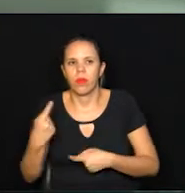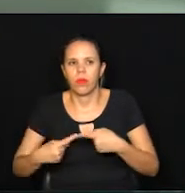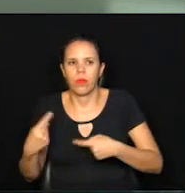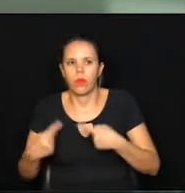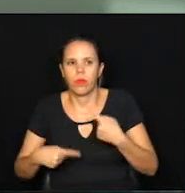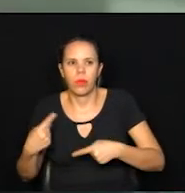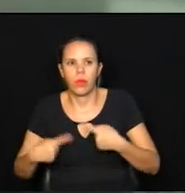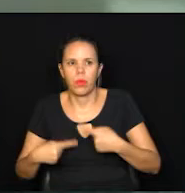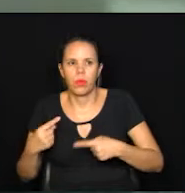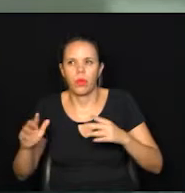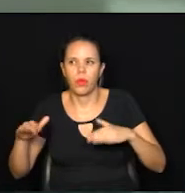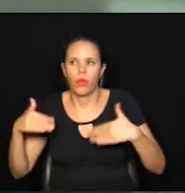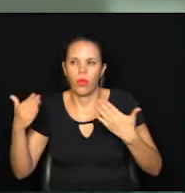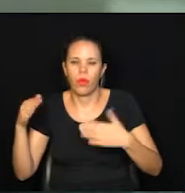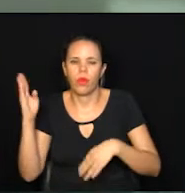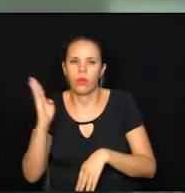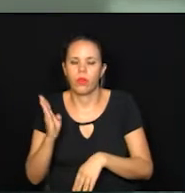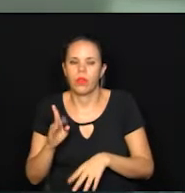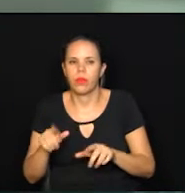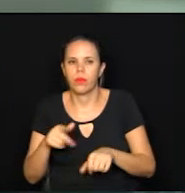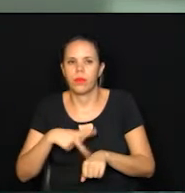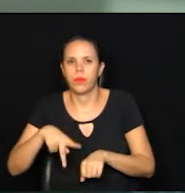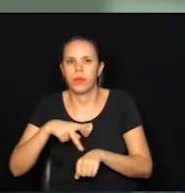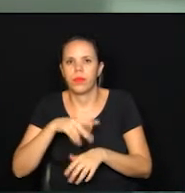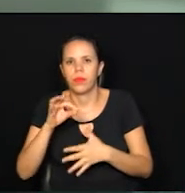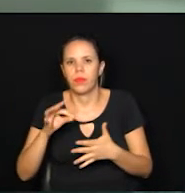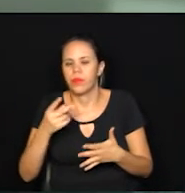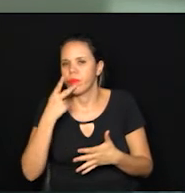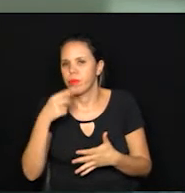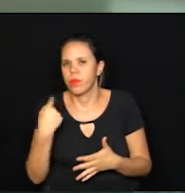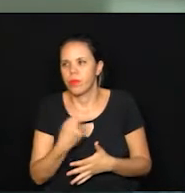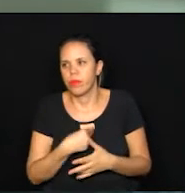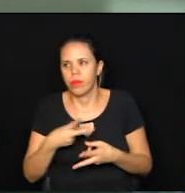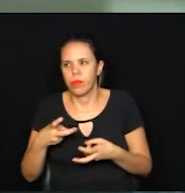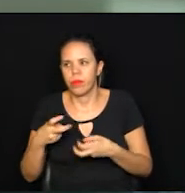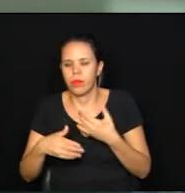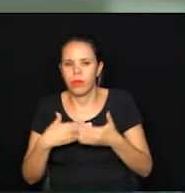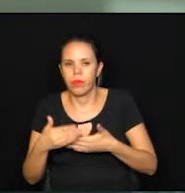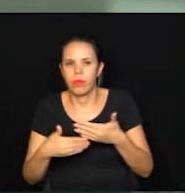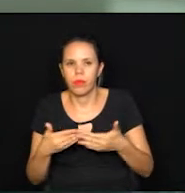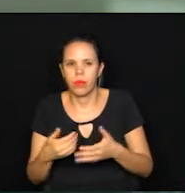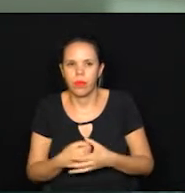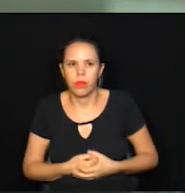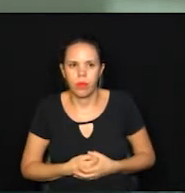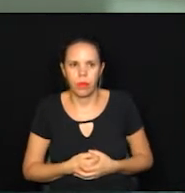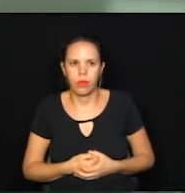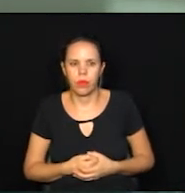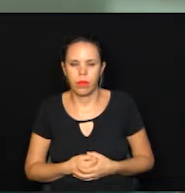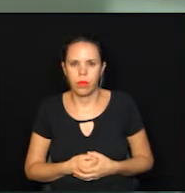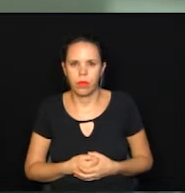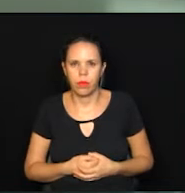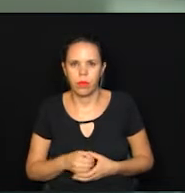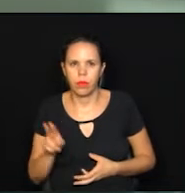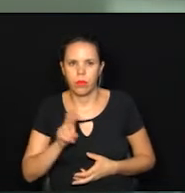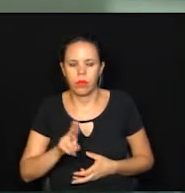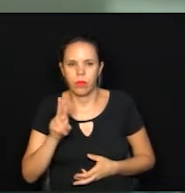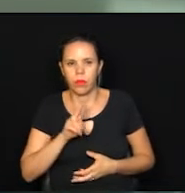externa. E esses países, a gente vai vendo que vão se